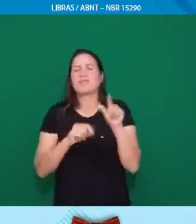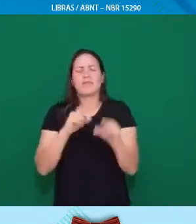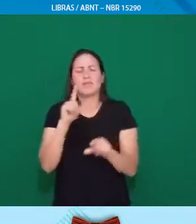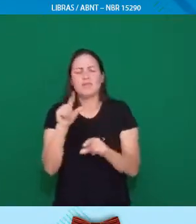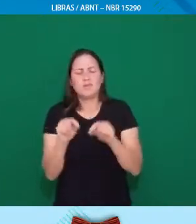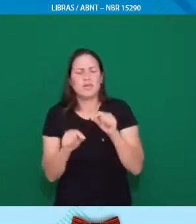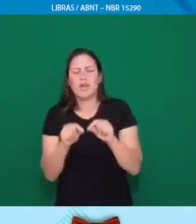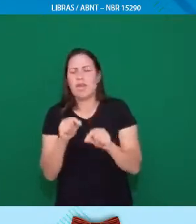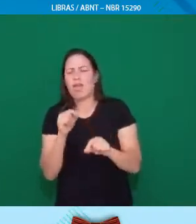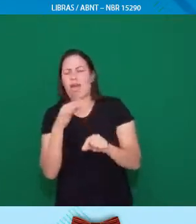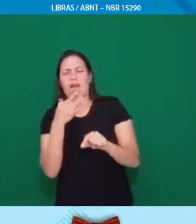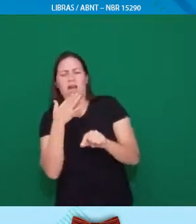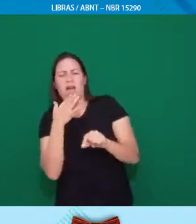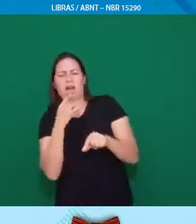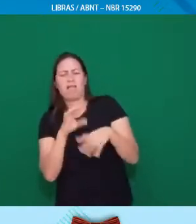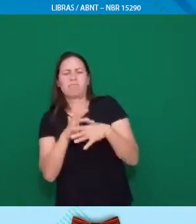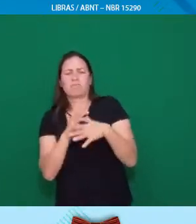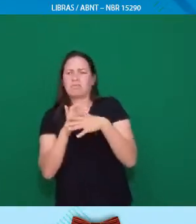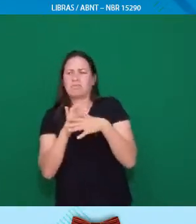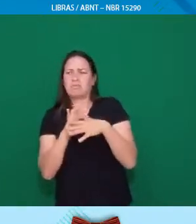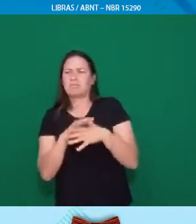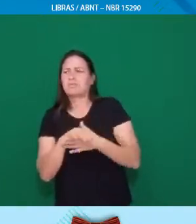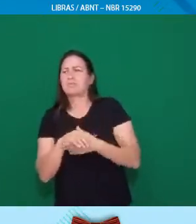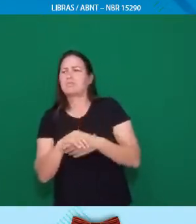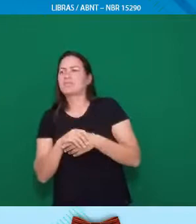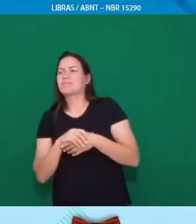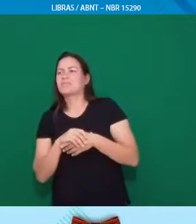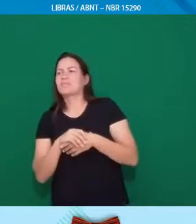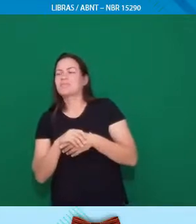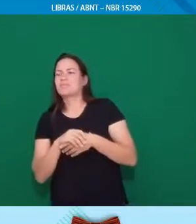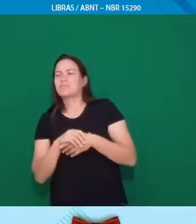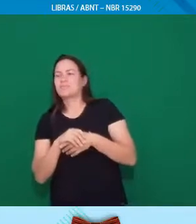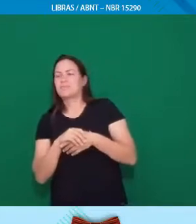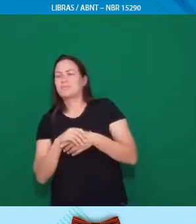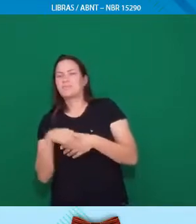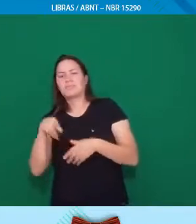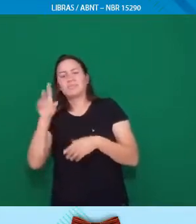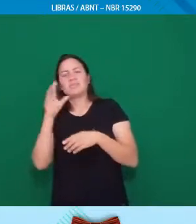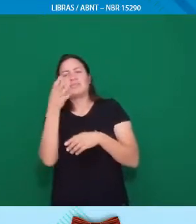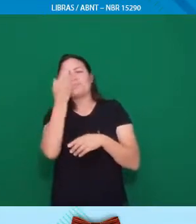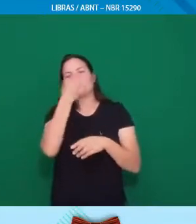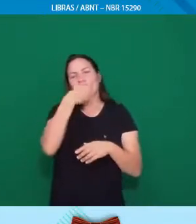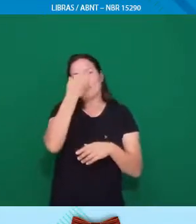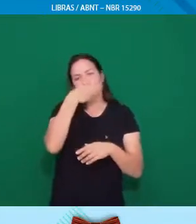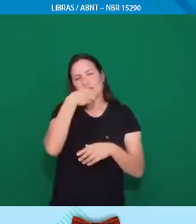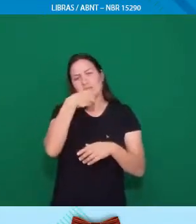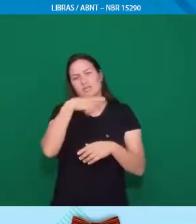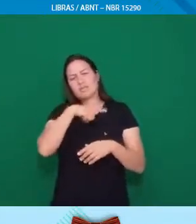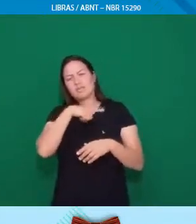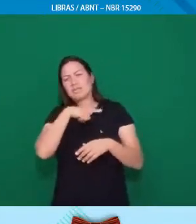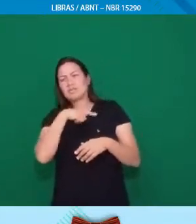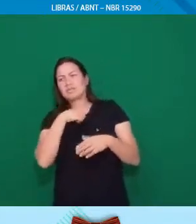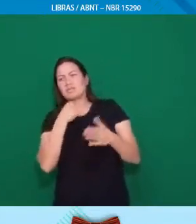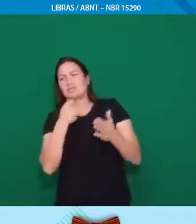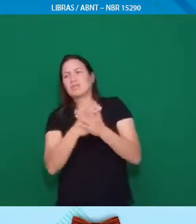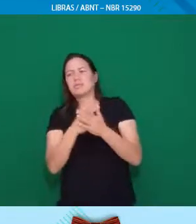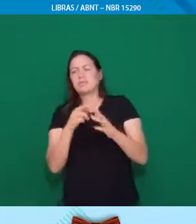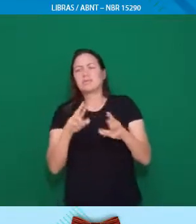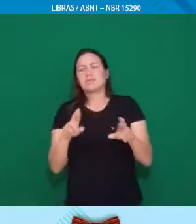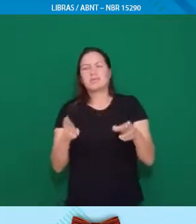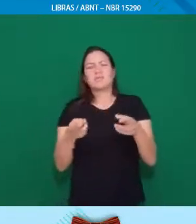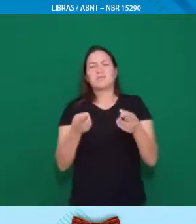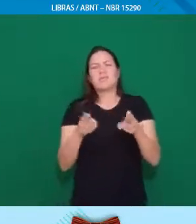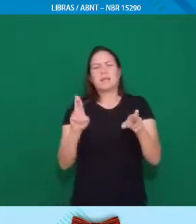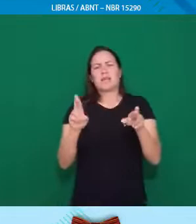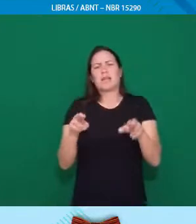tipo de carne que não fazer Costelão não sei o que o Mauri que horas tinha ido em Fraiburgo nos clientes dele e o pessoal